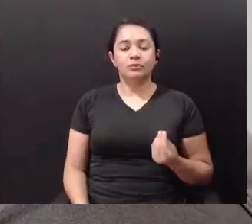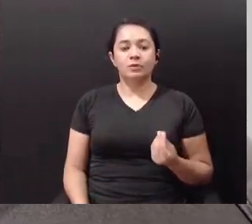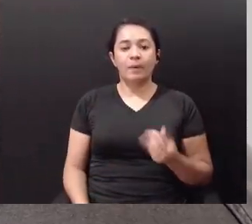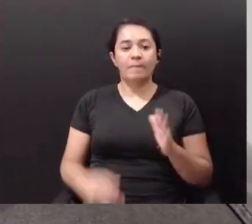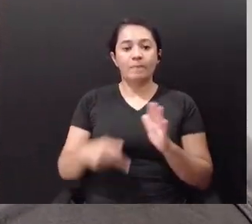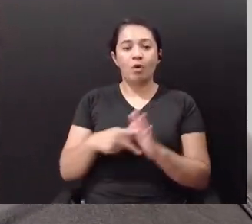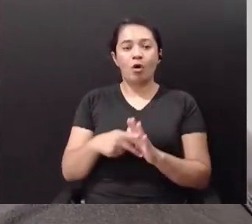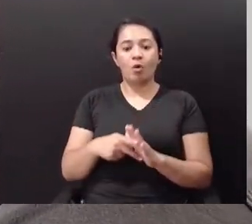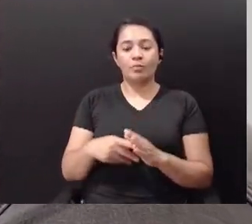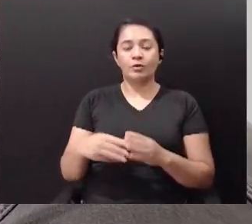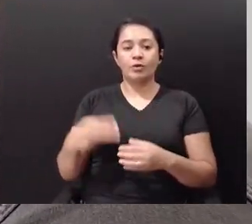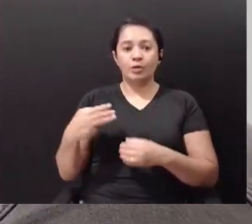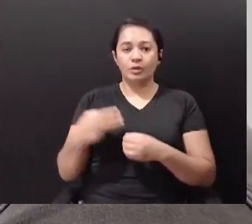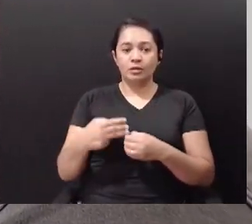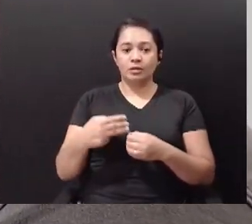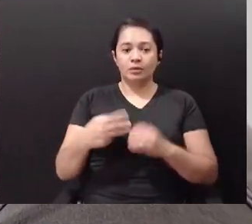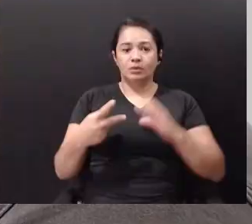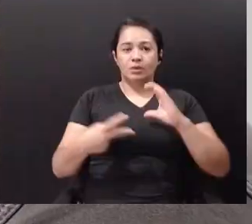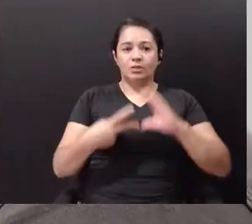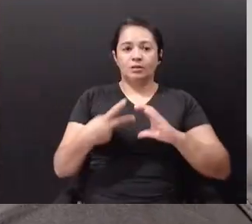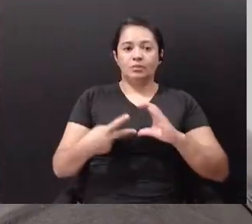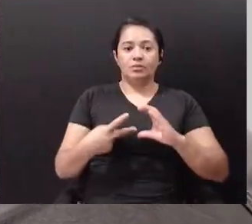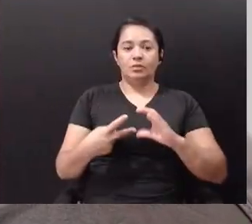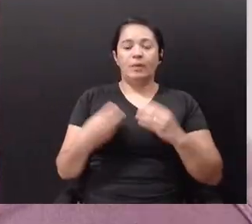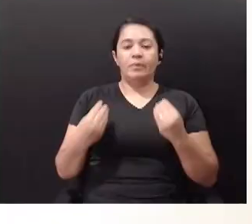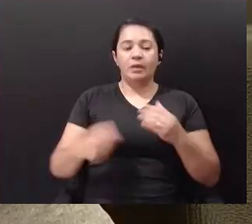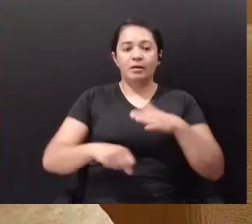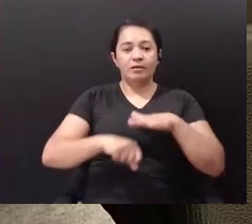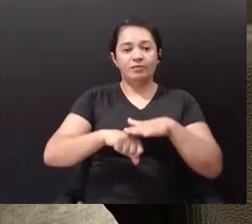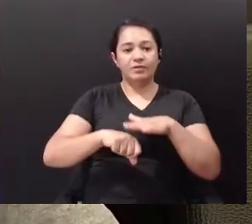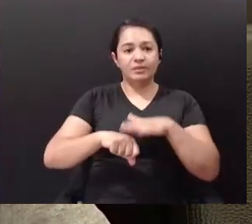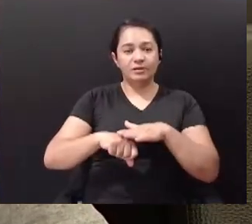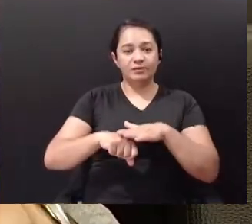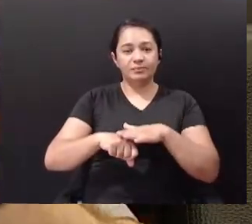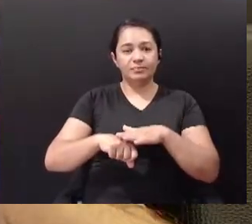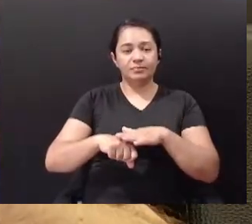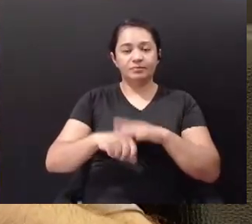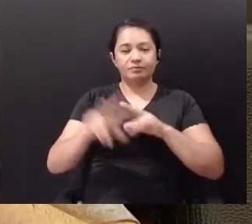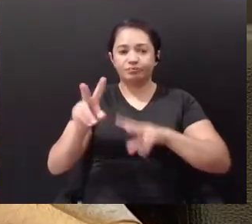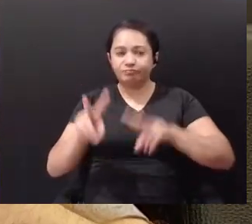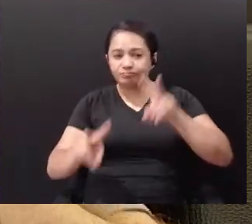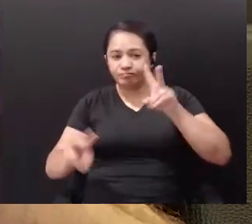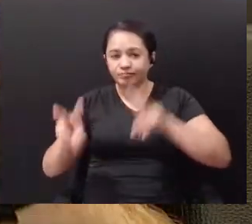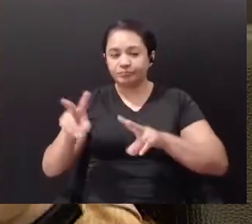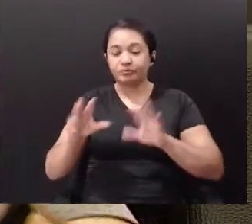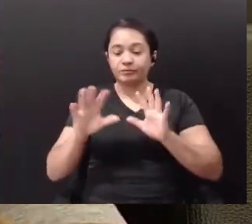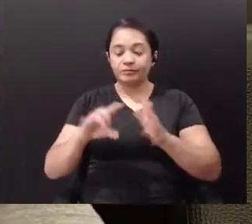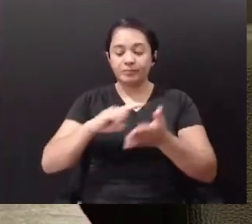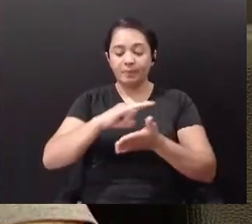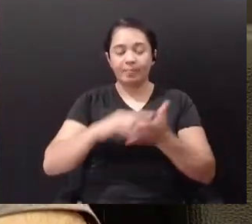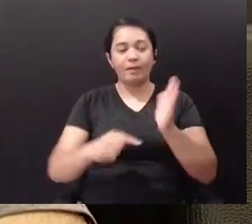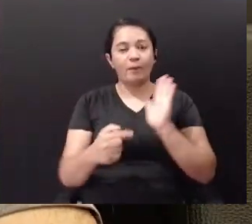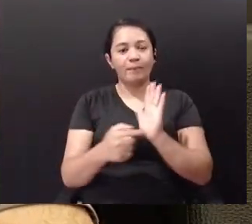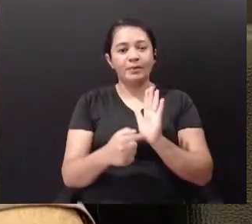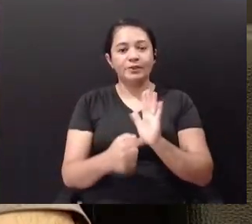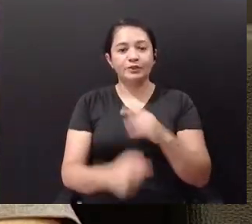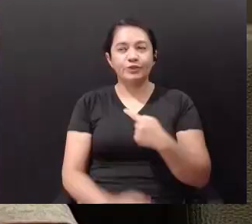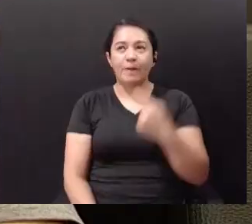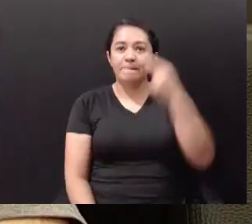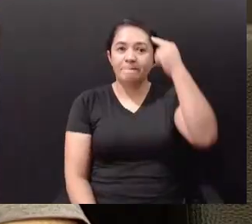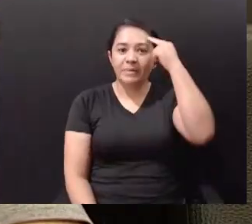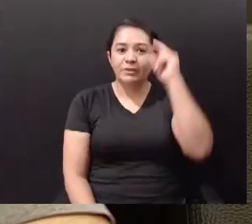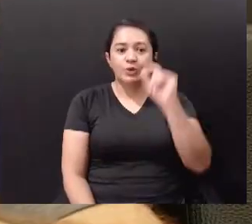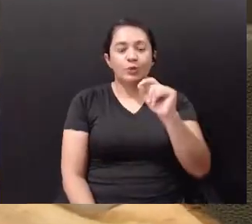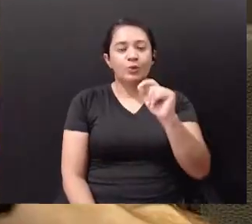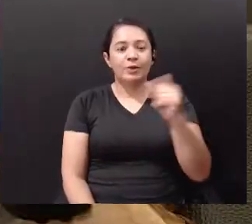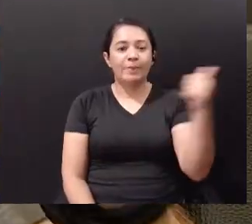câmaras municipais, para fazerem essas vistorias. Esse documento nos permite pensar, em primeiro lugar, que Campinas ou a Vila de